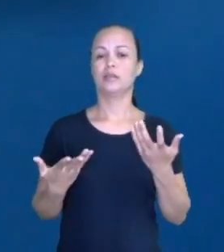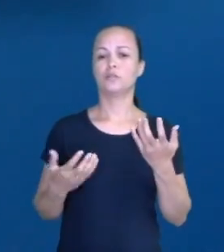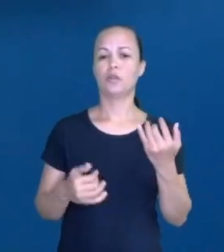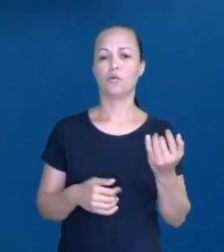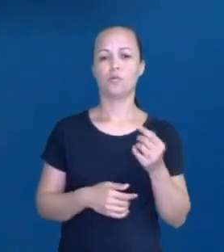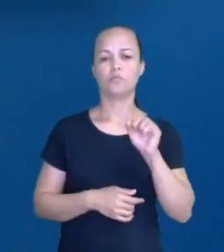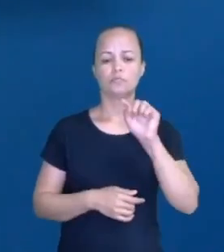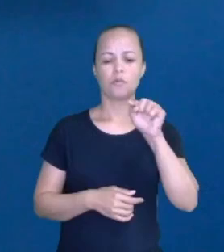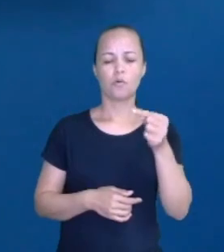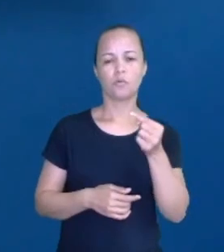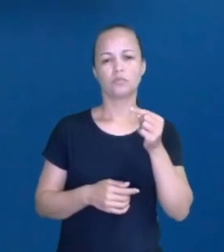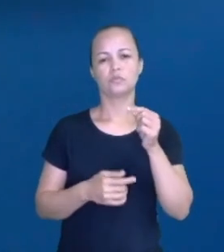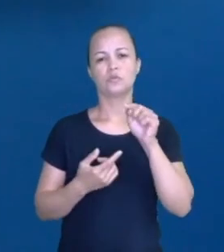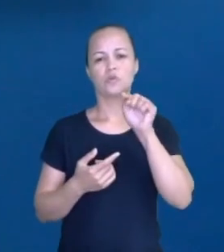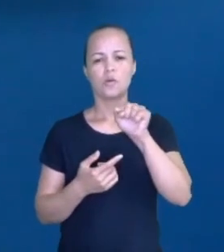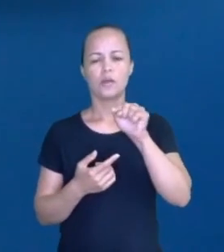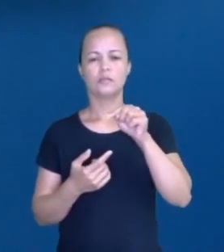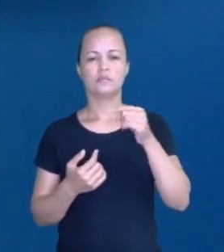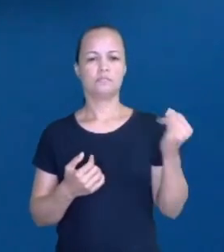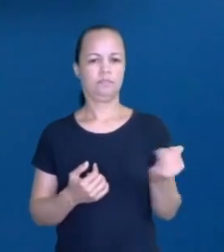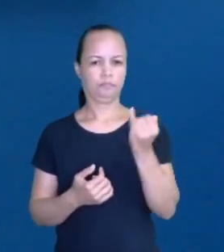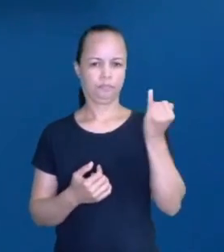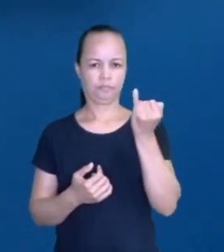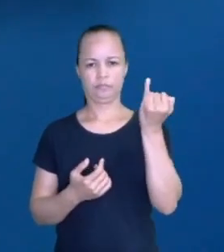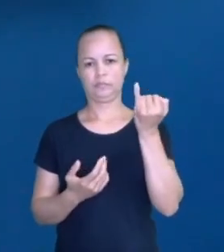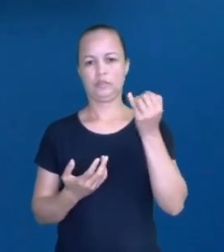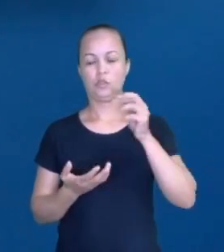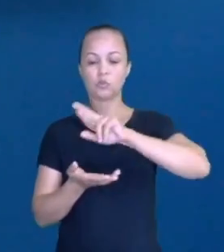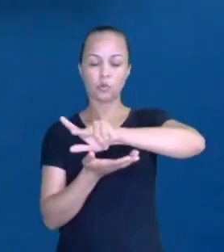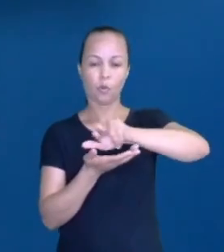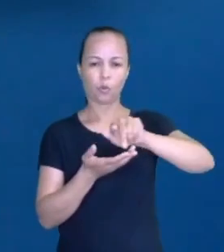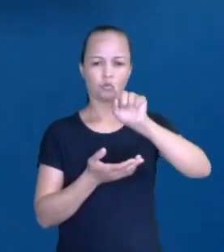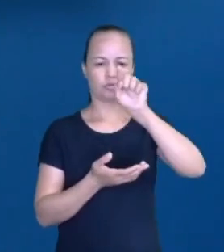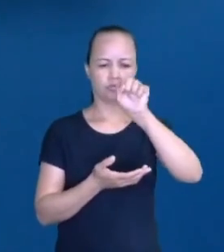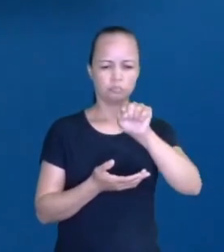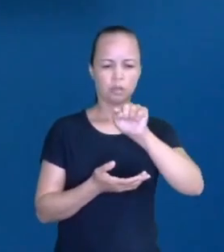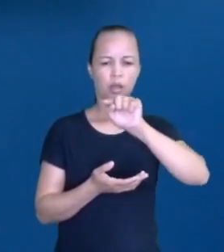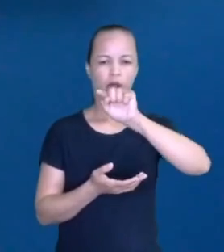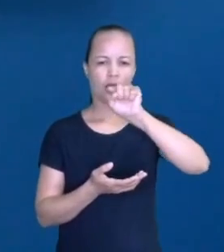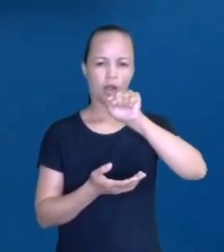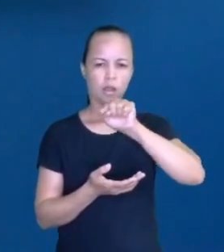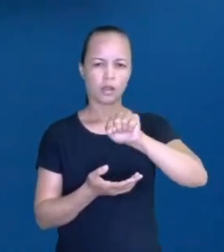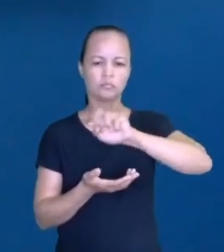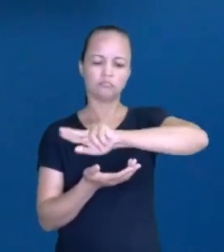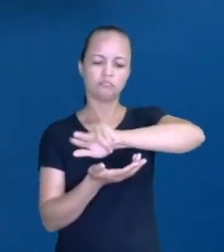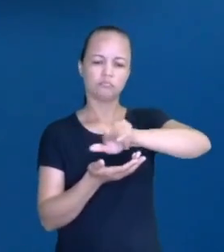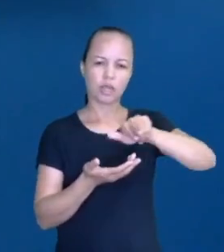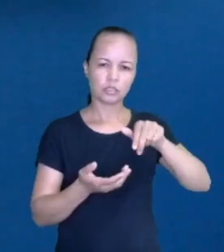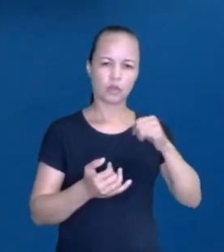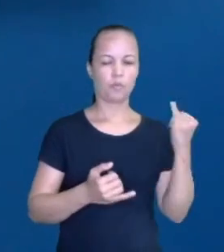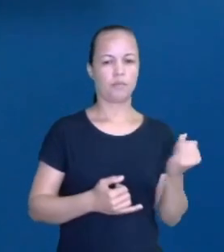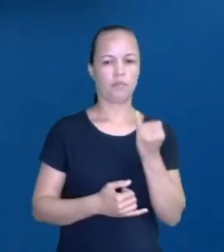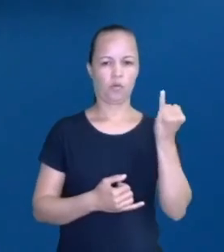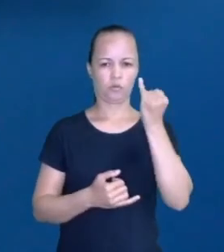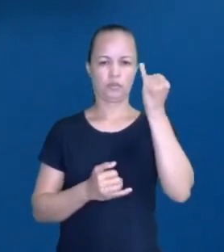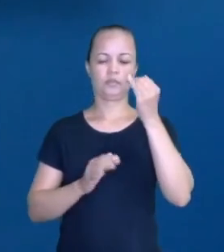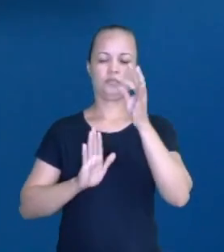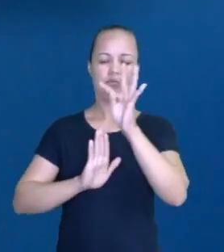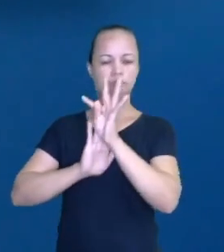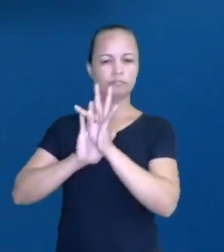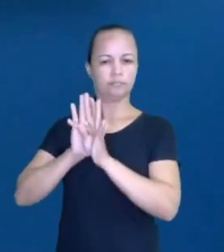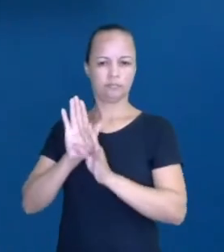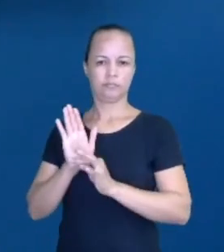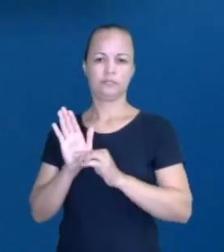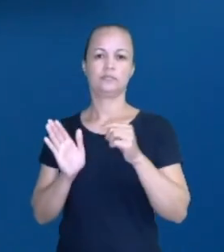importante do que o outro. Todos os sinais de pontuação são importantes para a nossa produção de texto